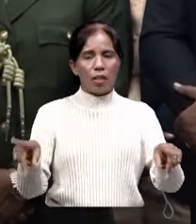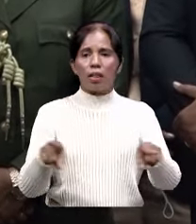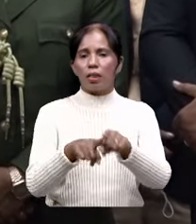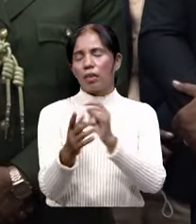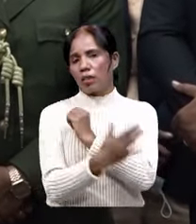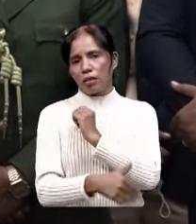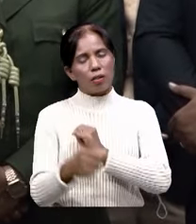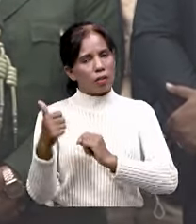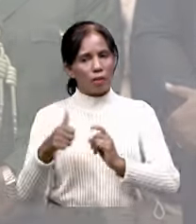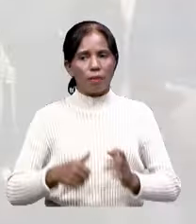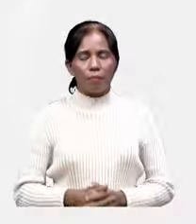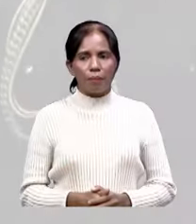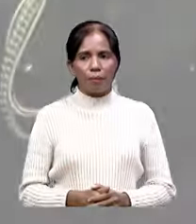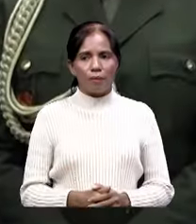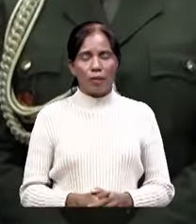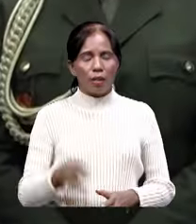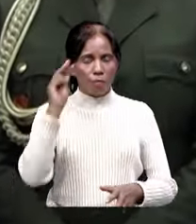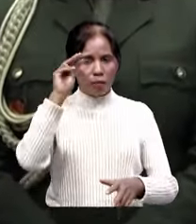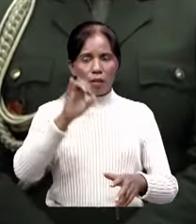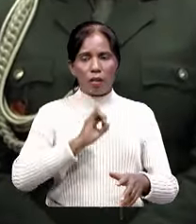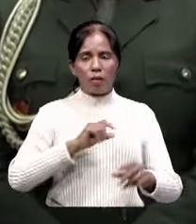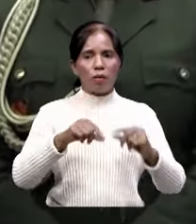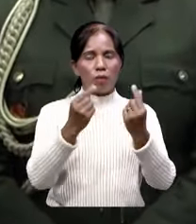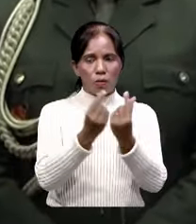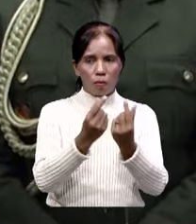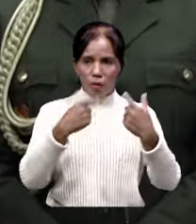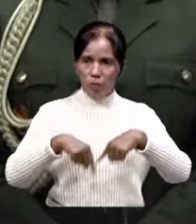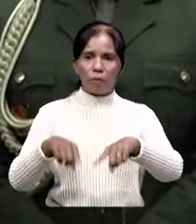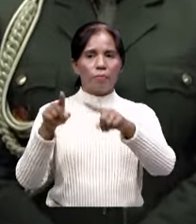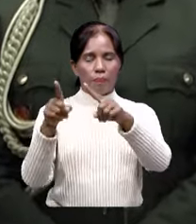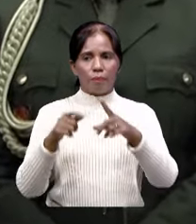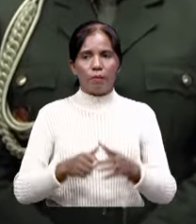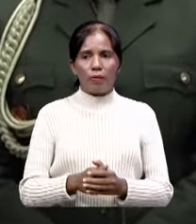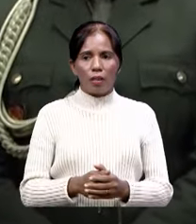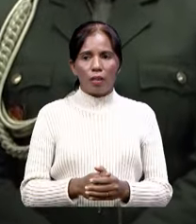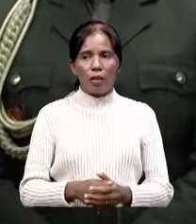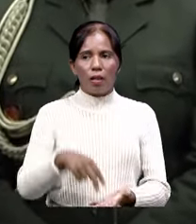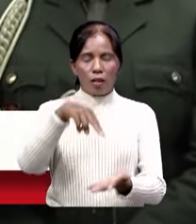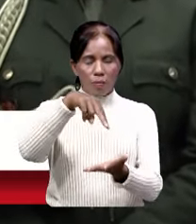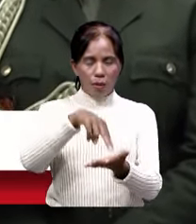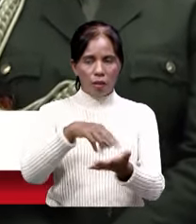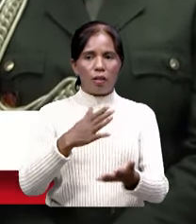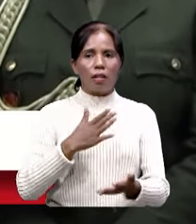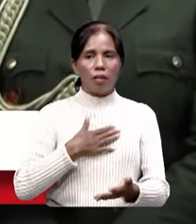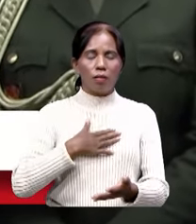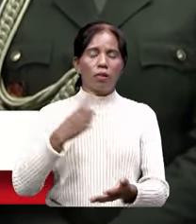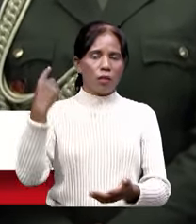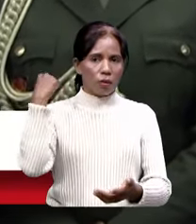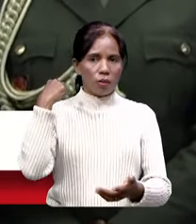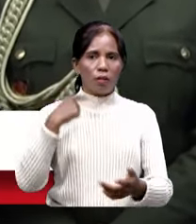siraselu. Misau, no e ho, a unia delegação na Bebau, ma camarei que a ne a cotuc, ne, ba,